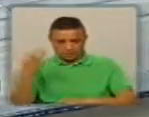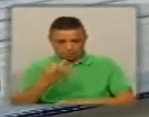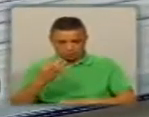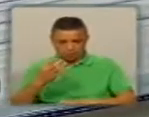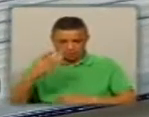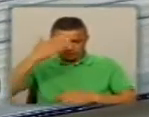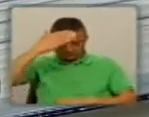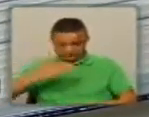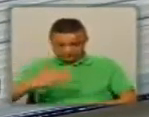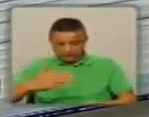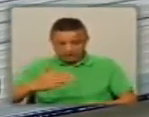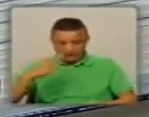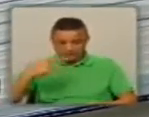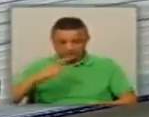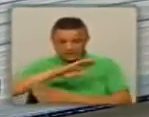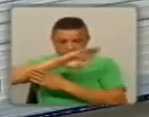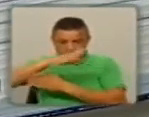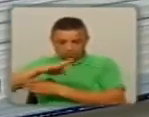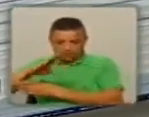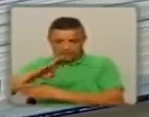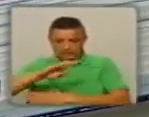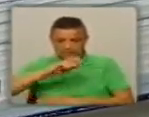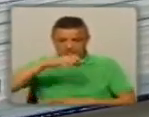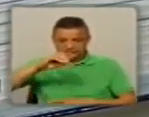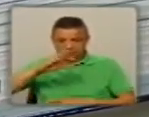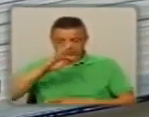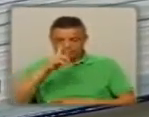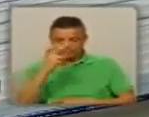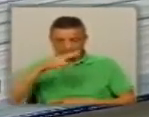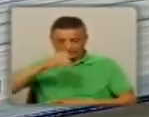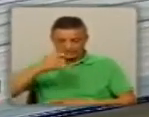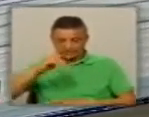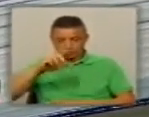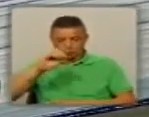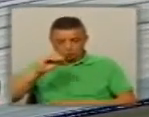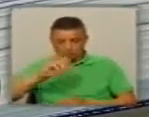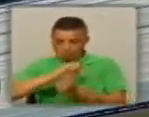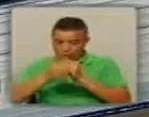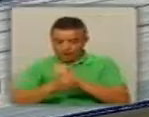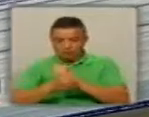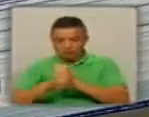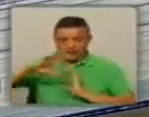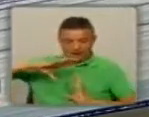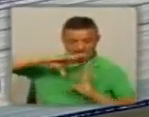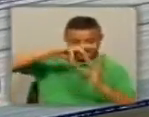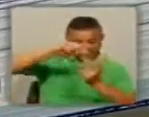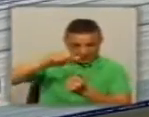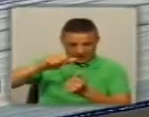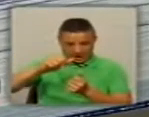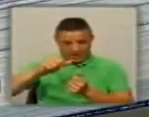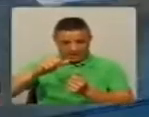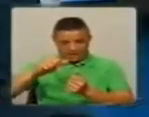na semana passada, As Montanhas de São Francisco, à descoberta dos acontecimentos geológicos que moldaram a Terra. Ou seja, ele pega numa